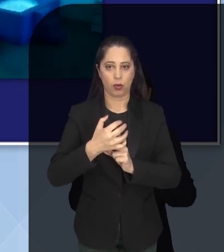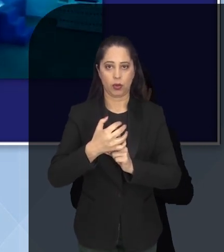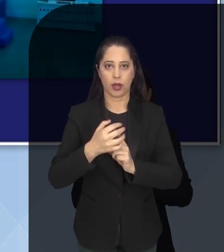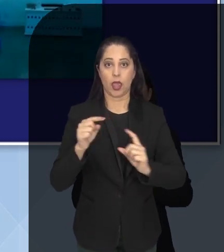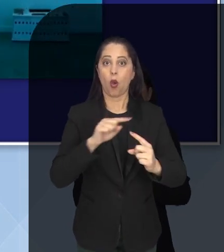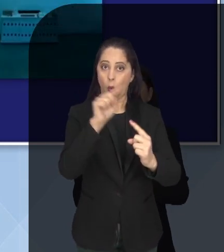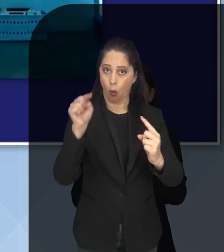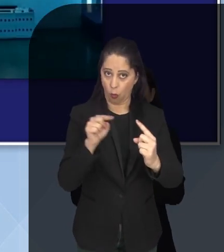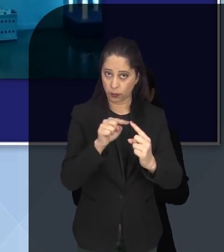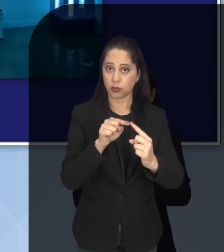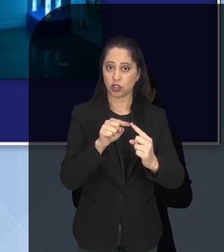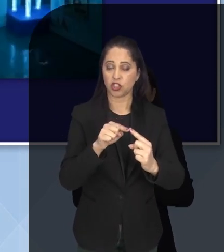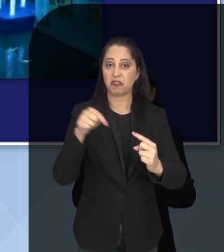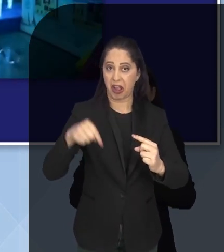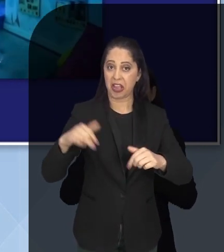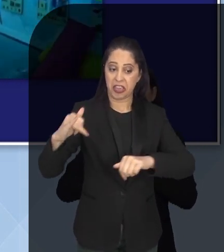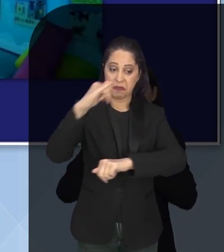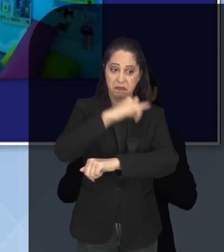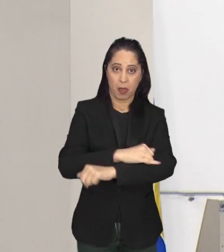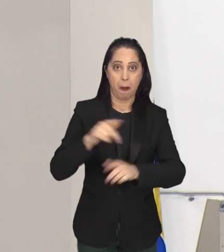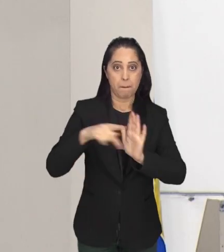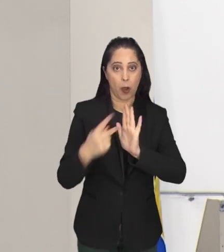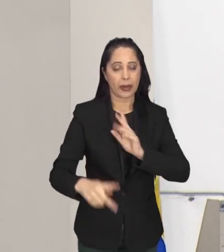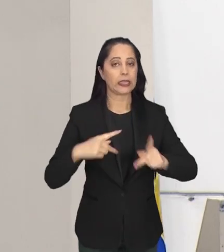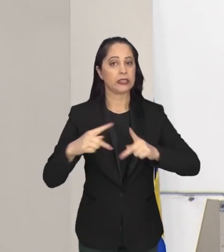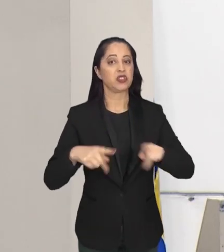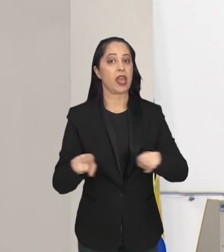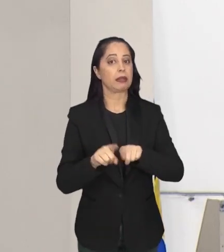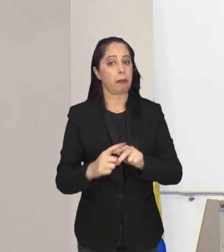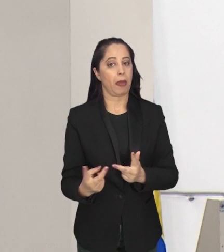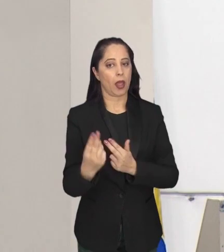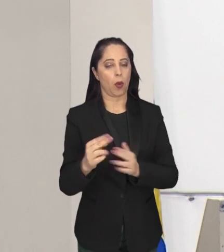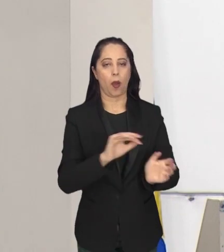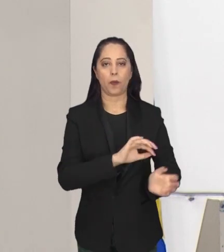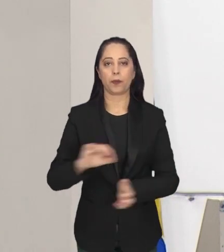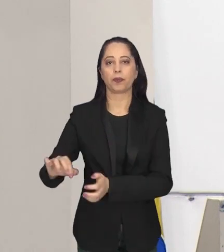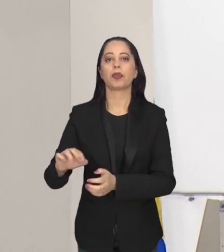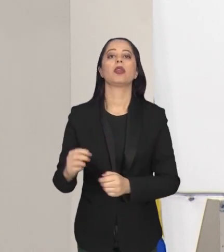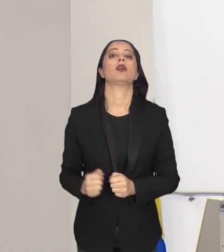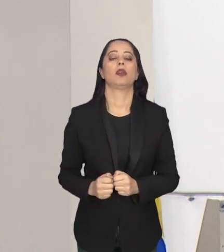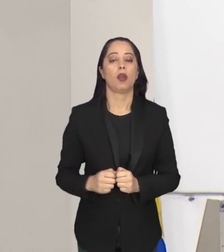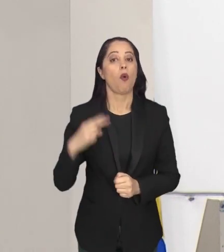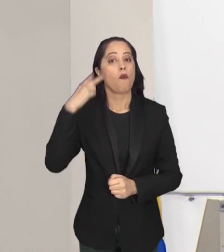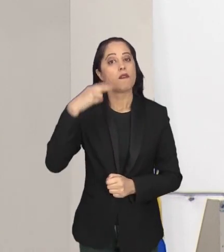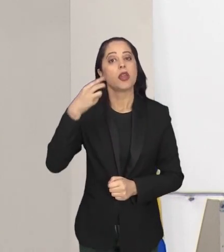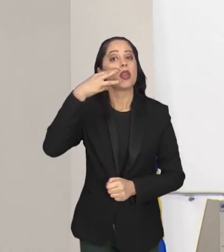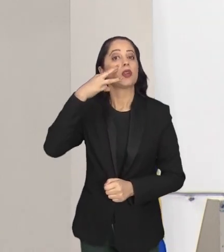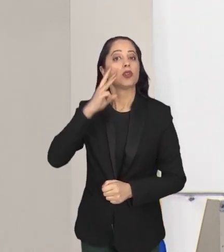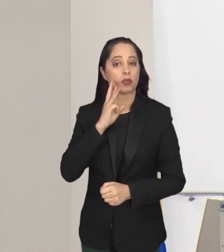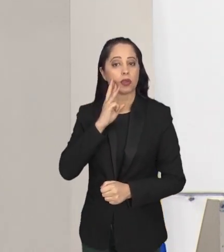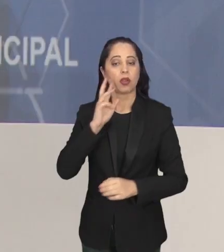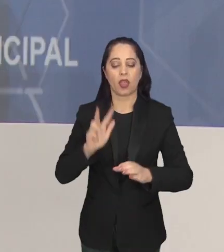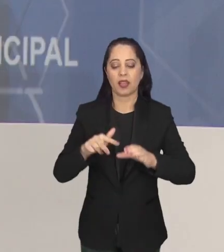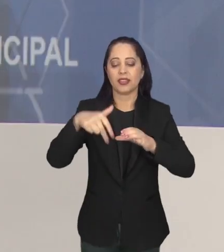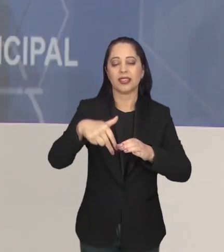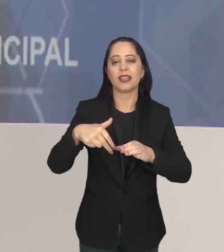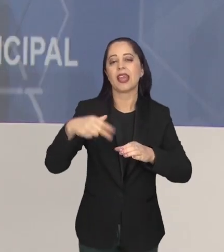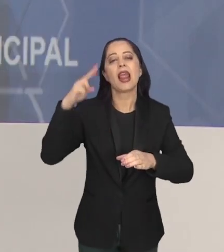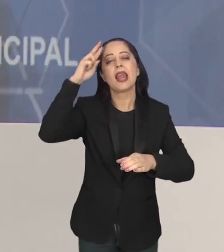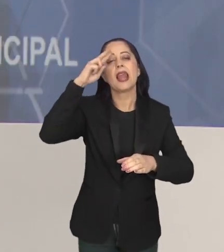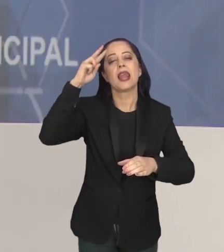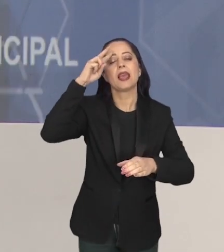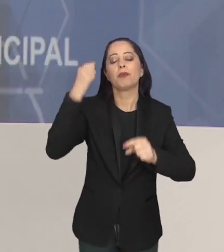de São José também receba a sala. Valorizando a cultura japonesa na região, o vereador Walter